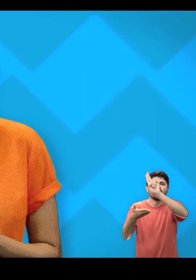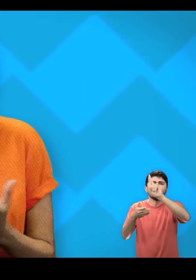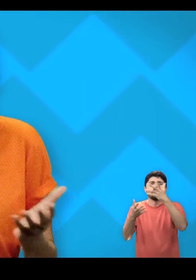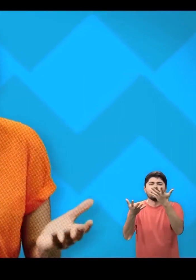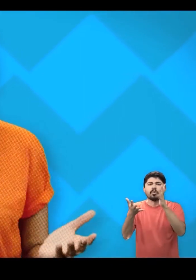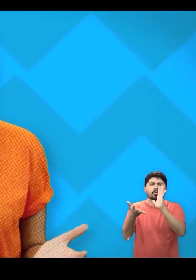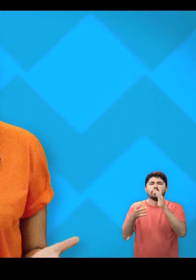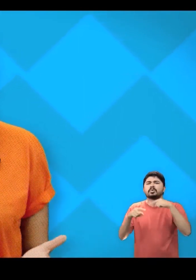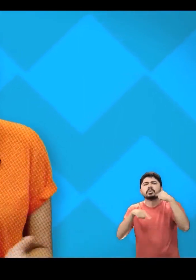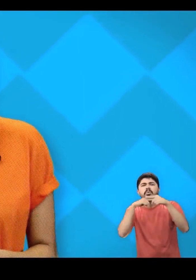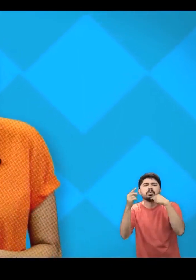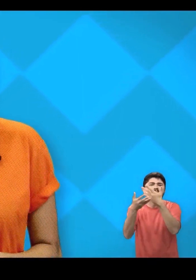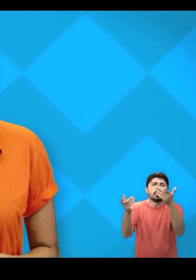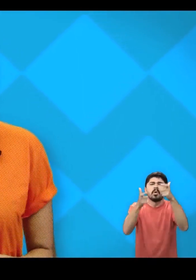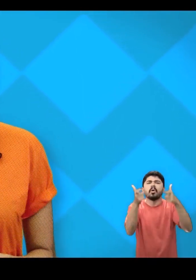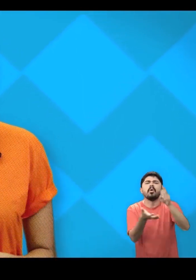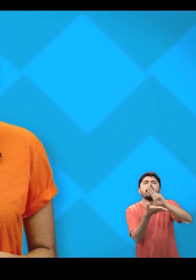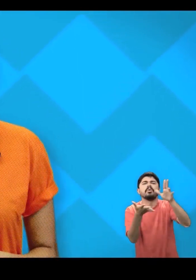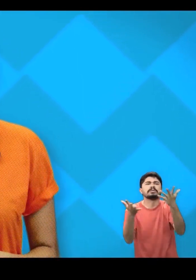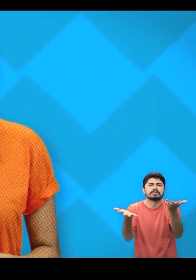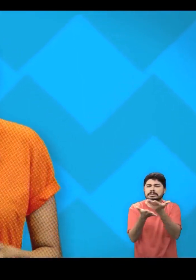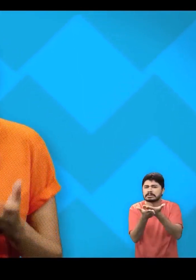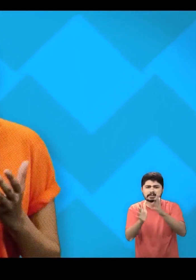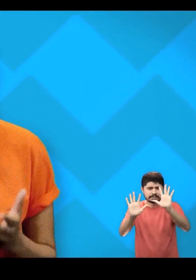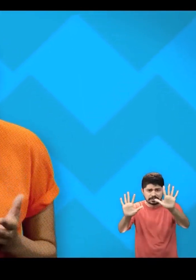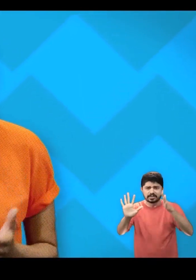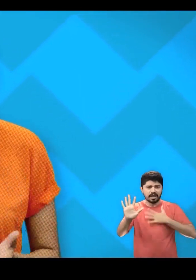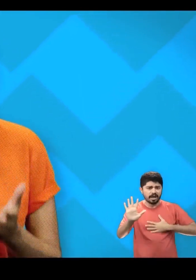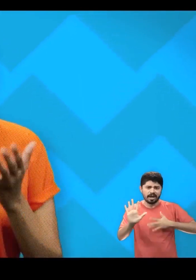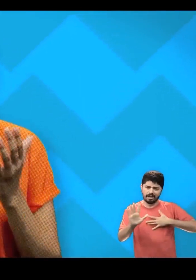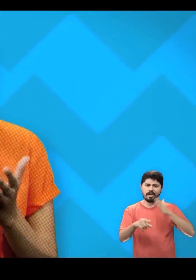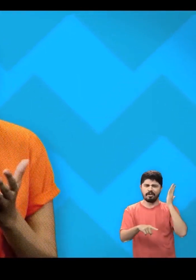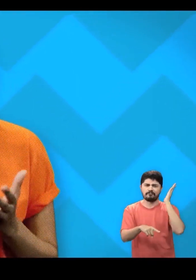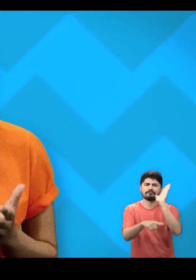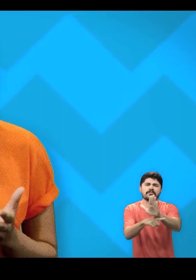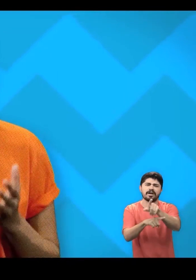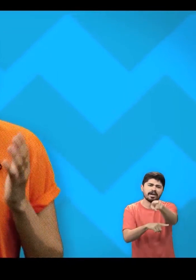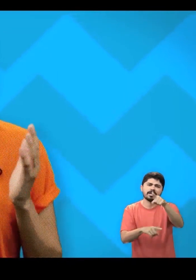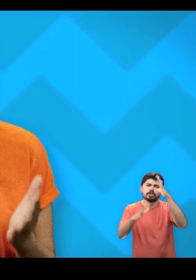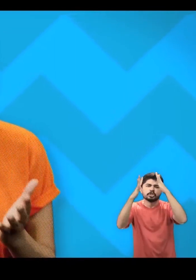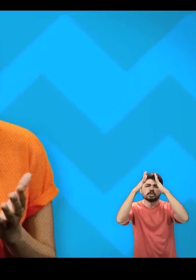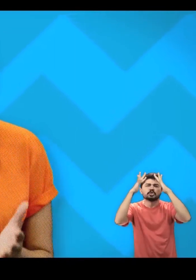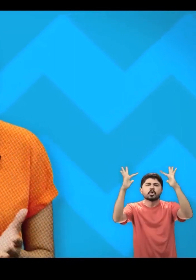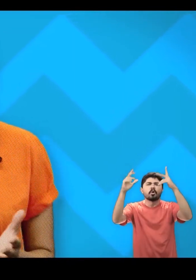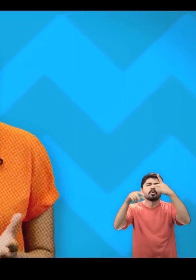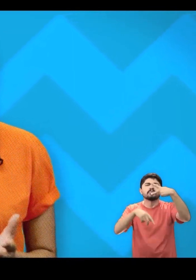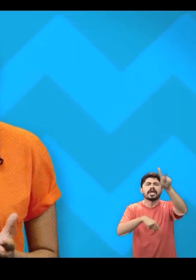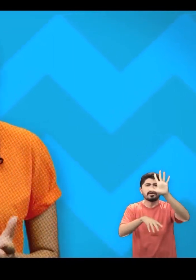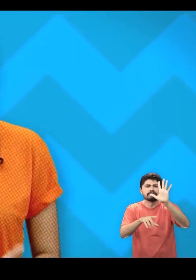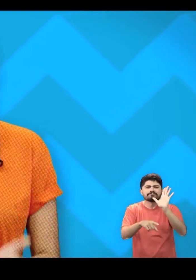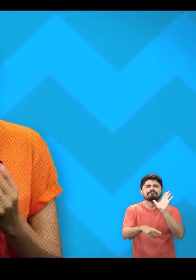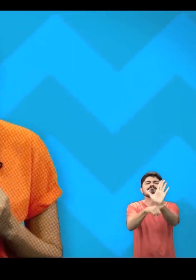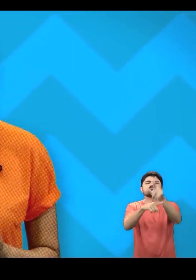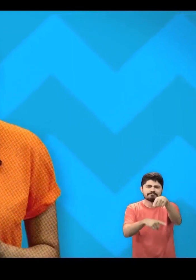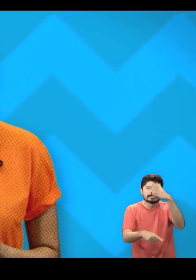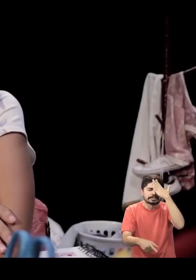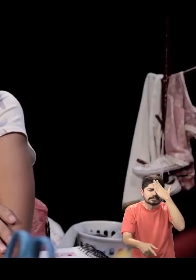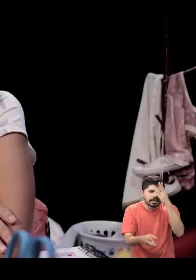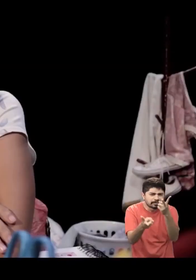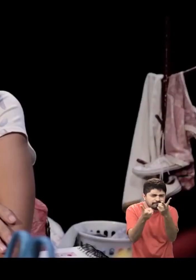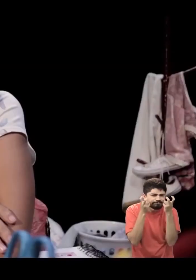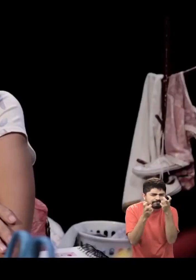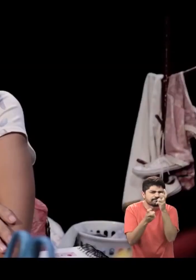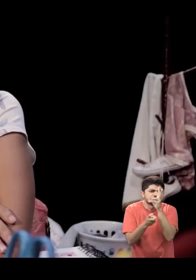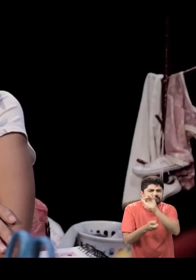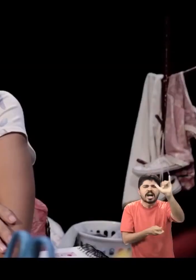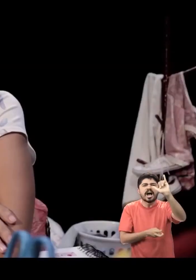não sabe qual curso fazer ou onde estudar, mas eu vim aqui te ajudar a conquistar os seus sonhos. Porque eu sei